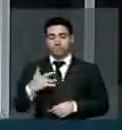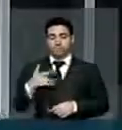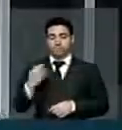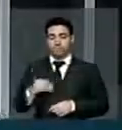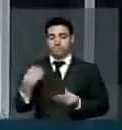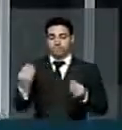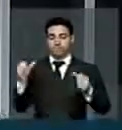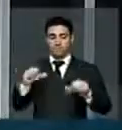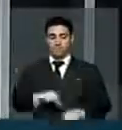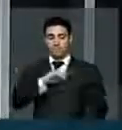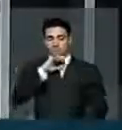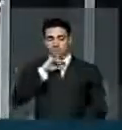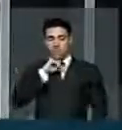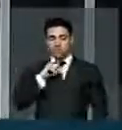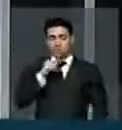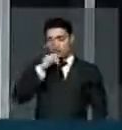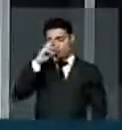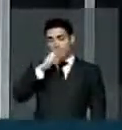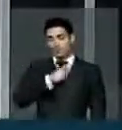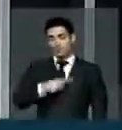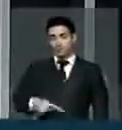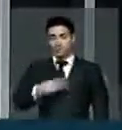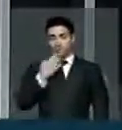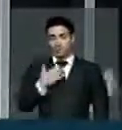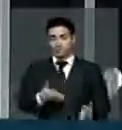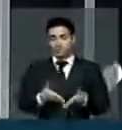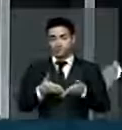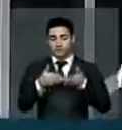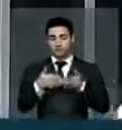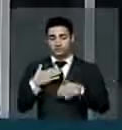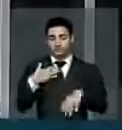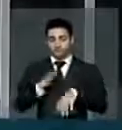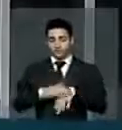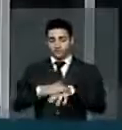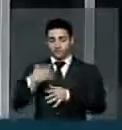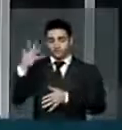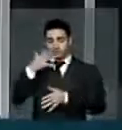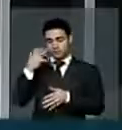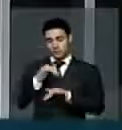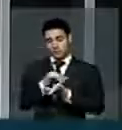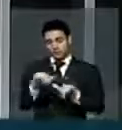muito mal, vai de mal a pior. Senhora Presidente, só pedir que o nosso discurso fique registrado nos